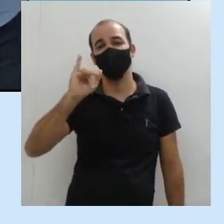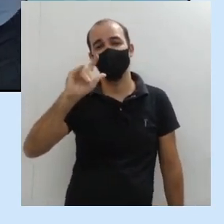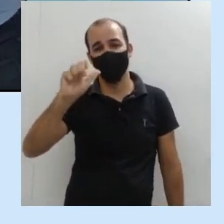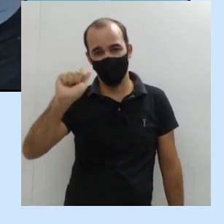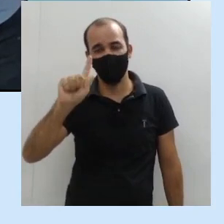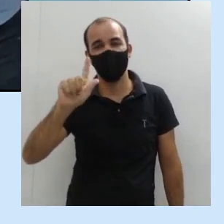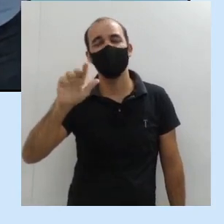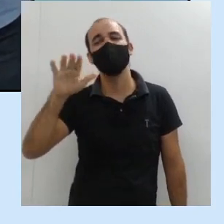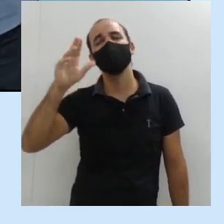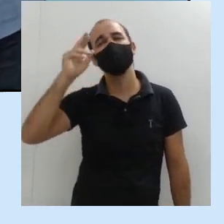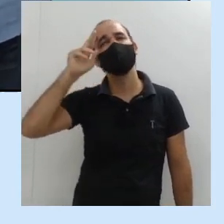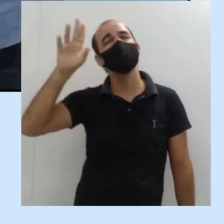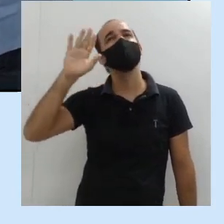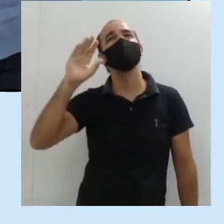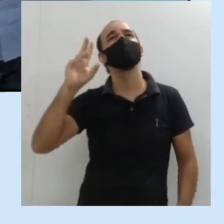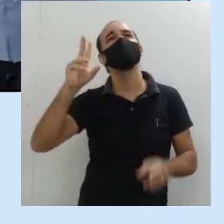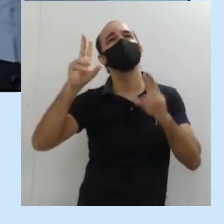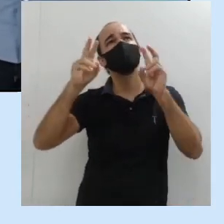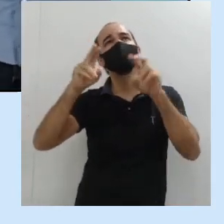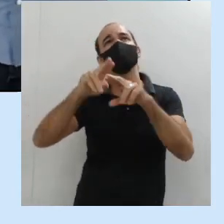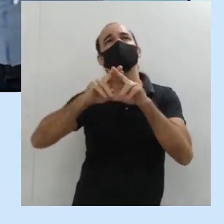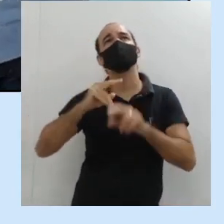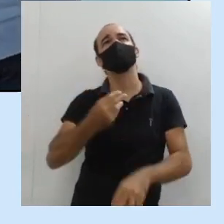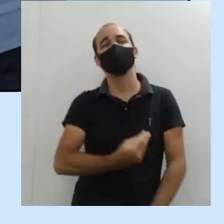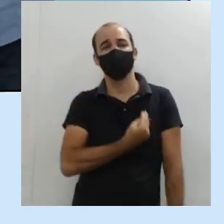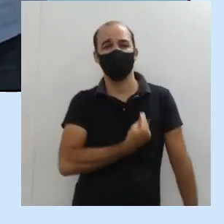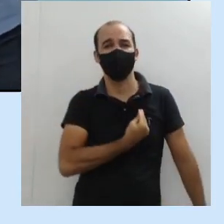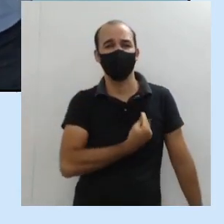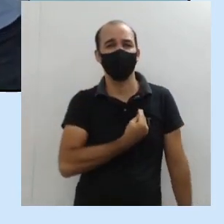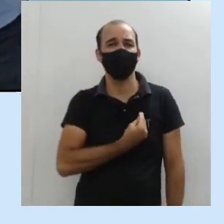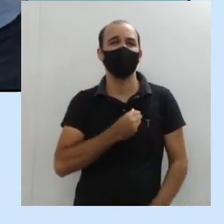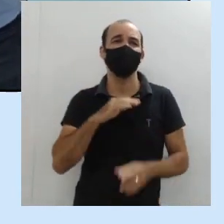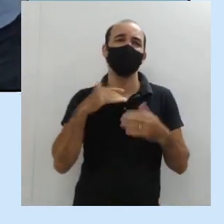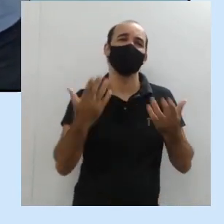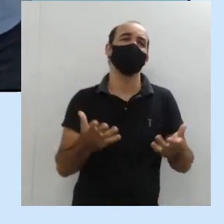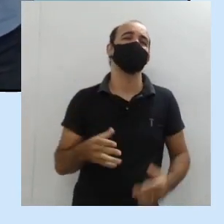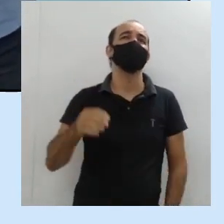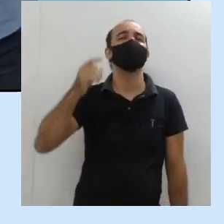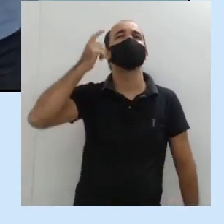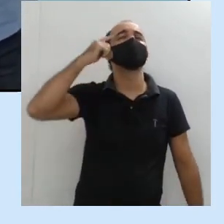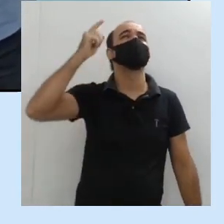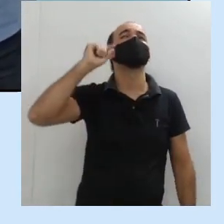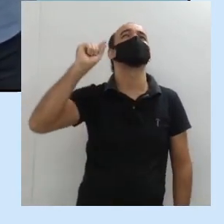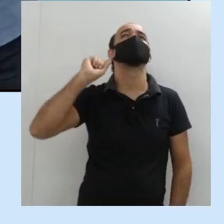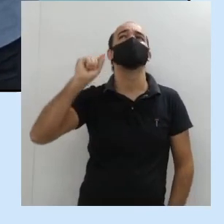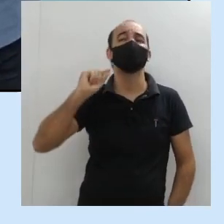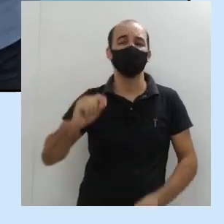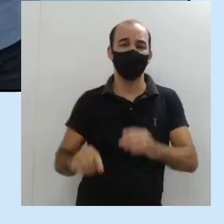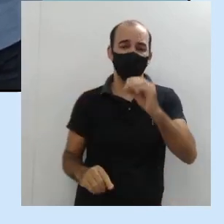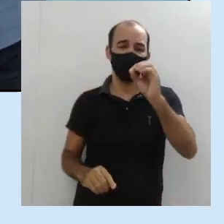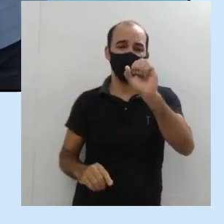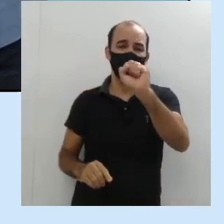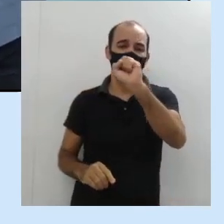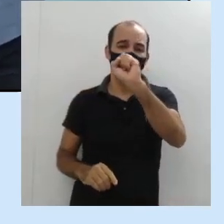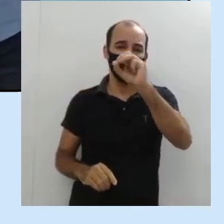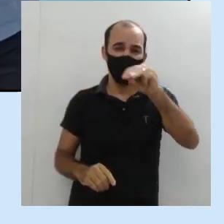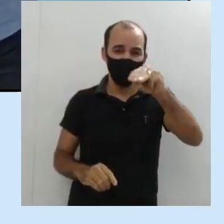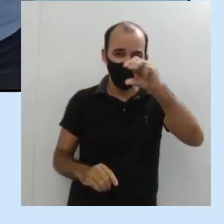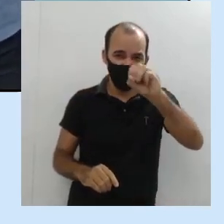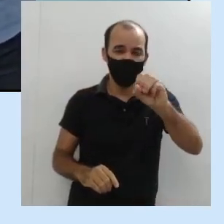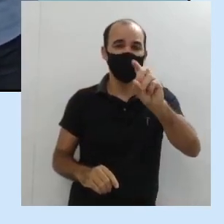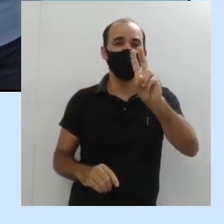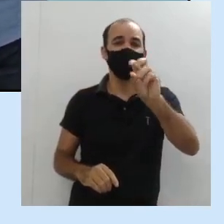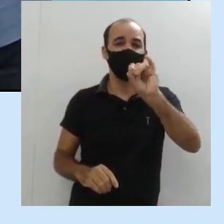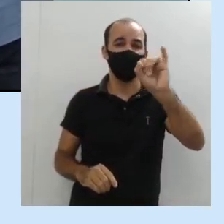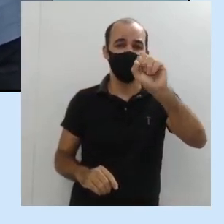vamos ver mais adiante, o que seria um pensamento em relação à chamada cosmovisão. Qual é a sua cosmovisão?